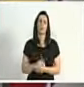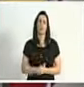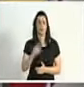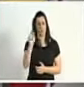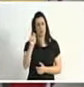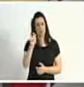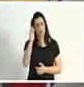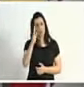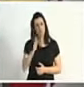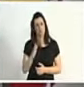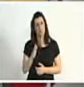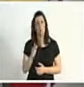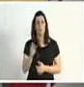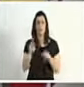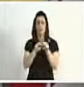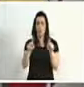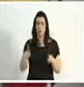dos Procuradores do Trabalho,